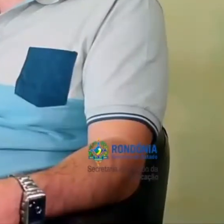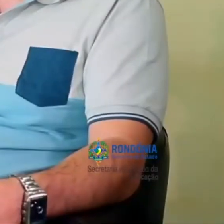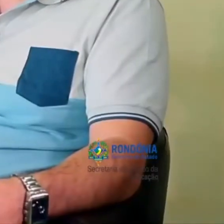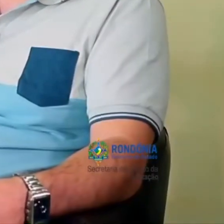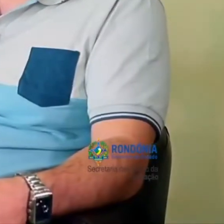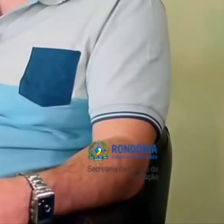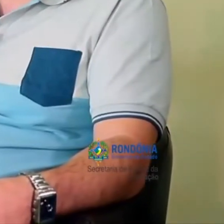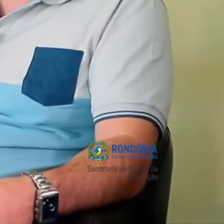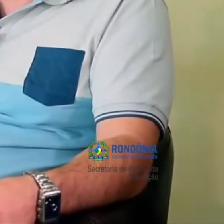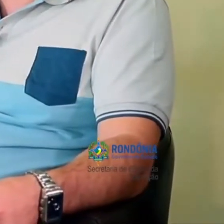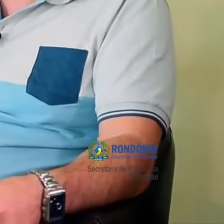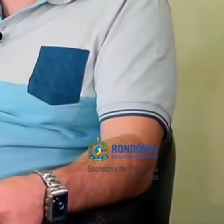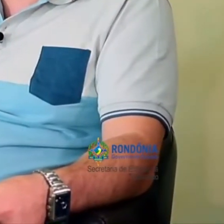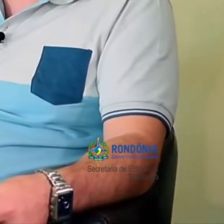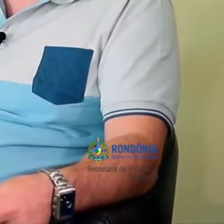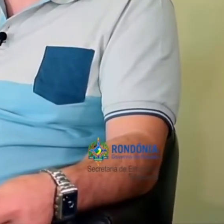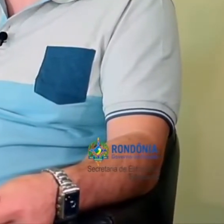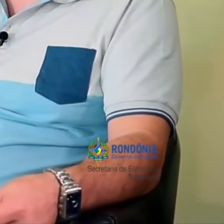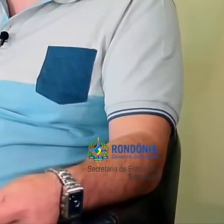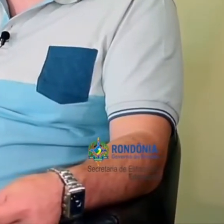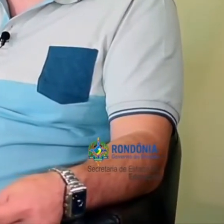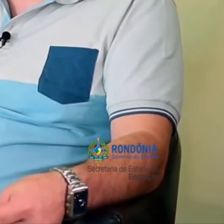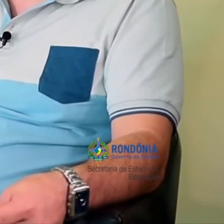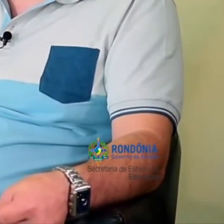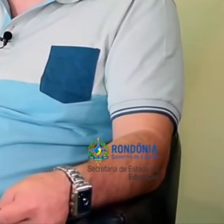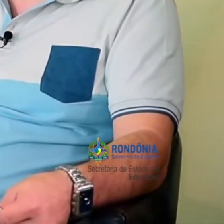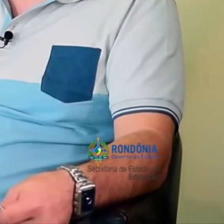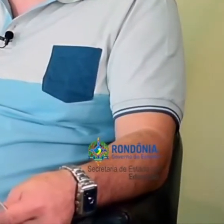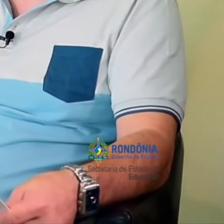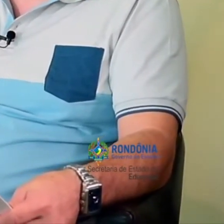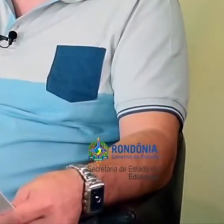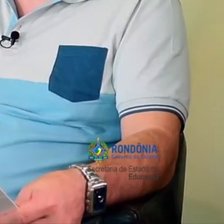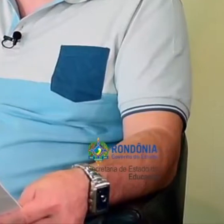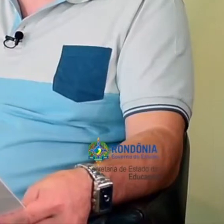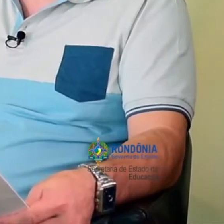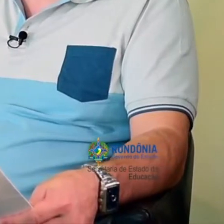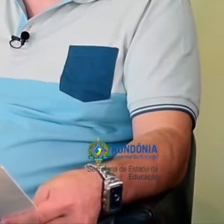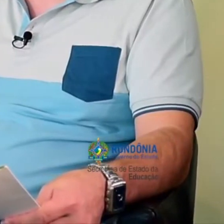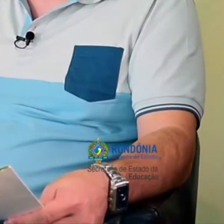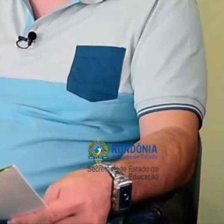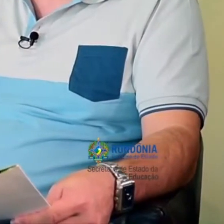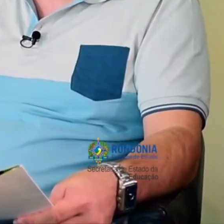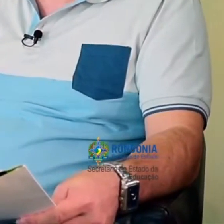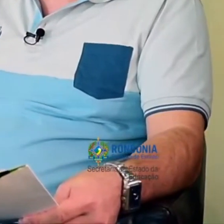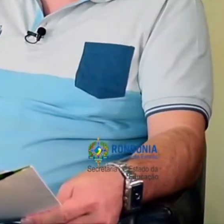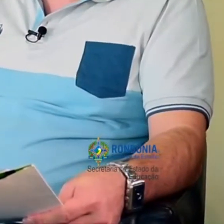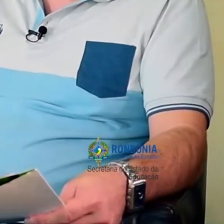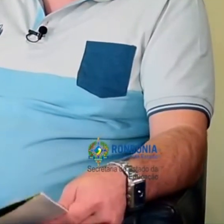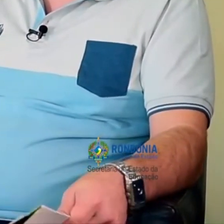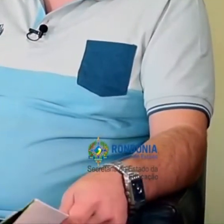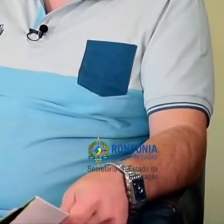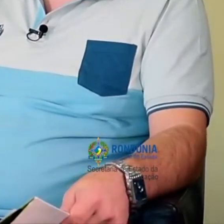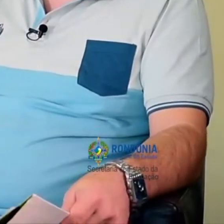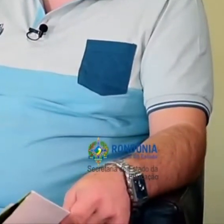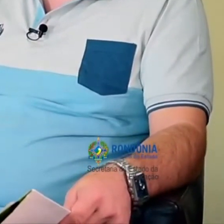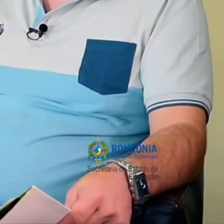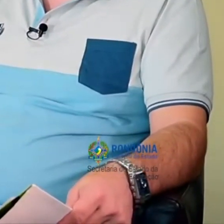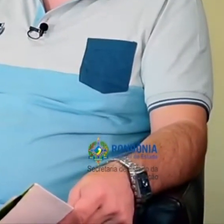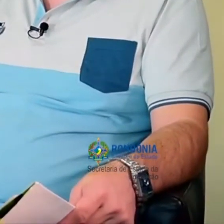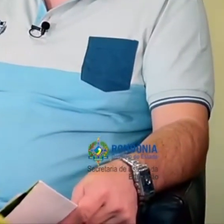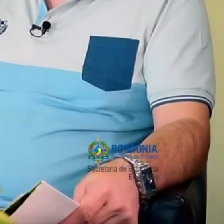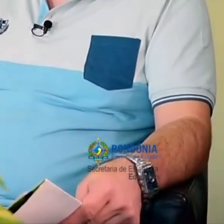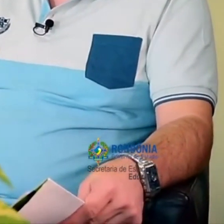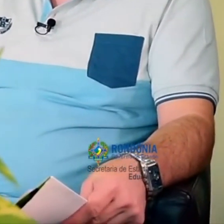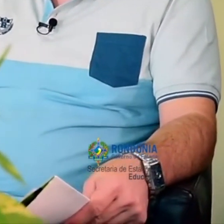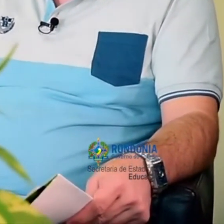Locais episcopais, que eram próximos assim a catedrais, lugares um pouco mais assim urbanizados. E também as escolas